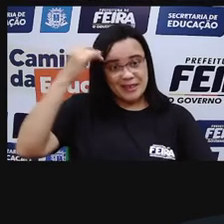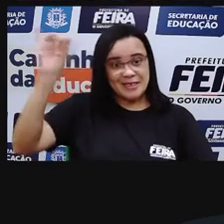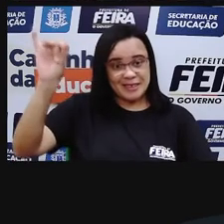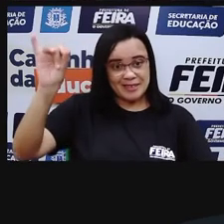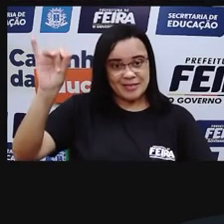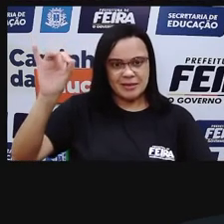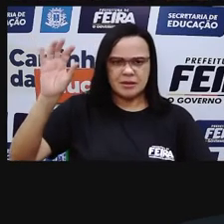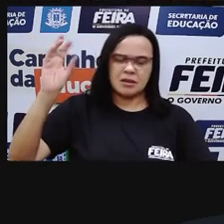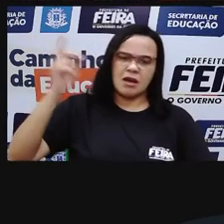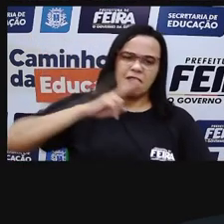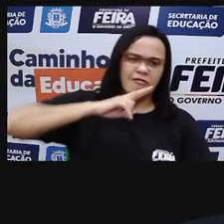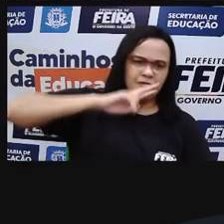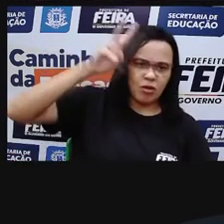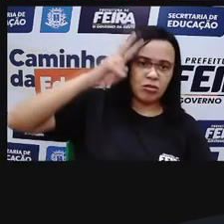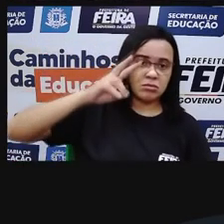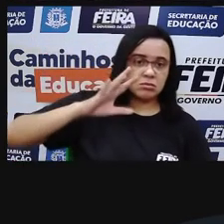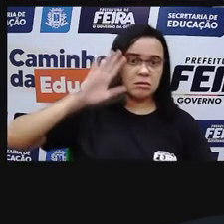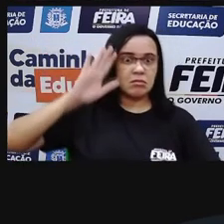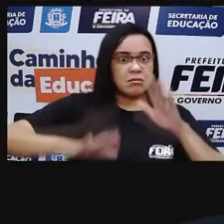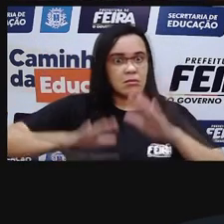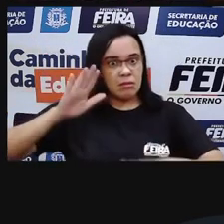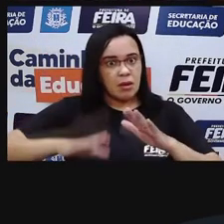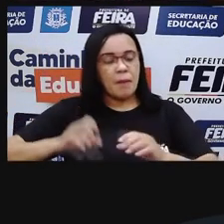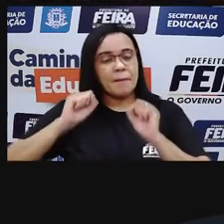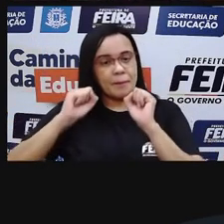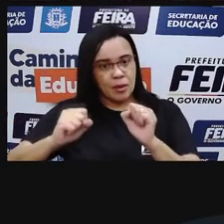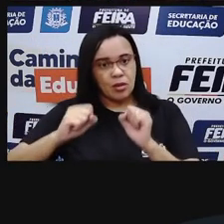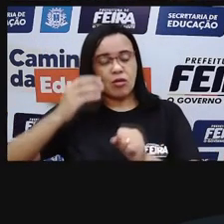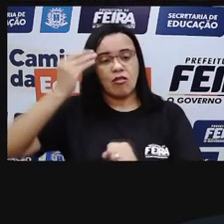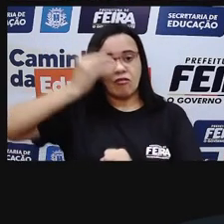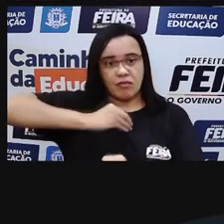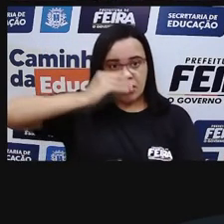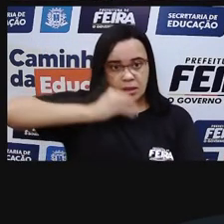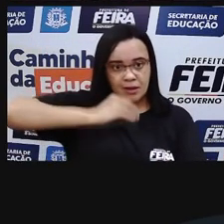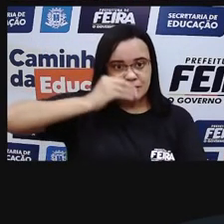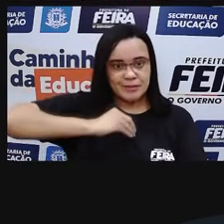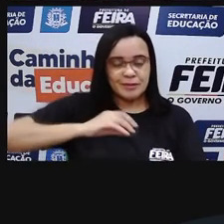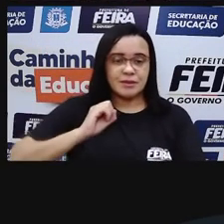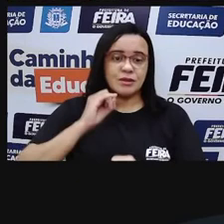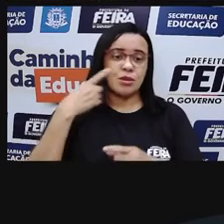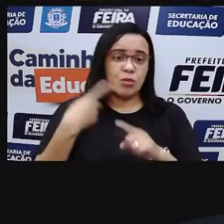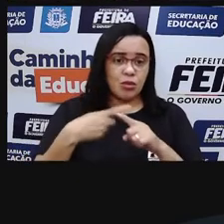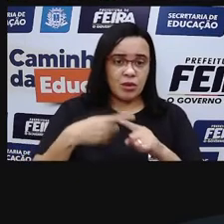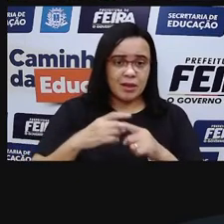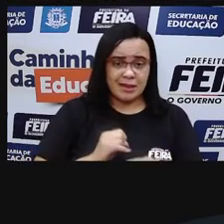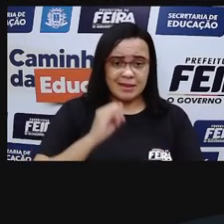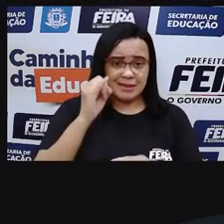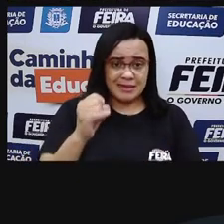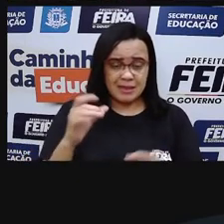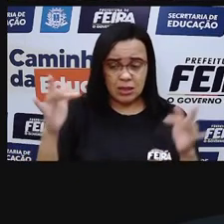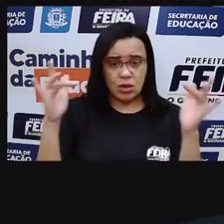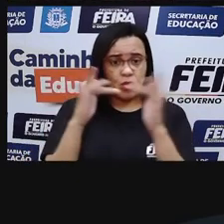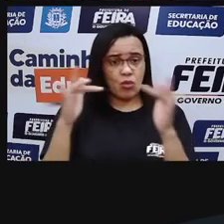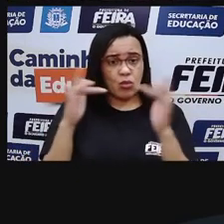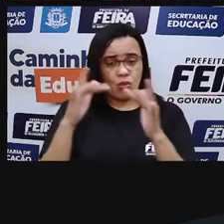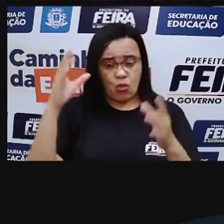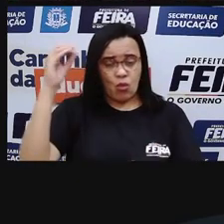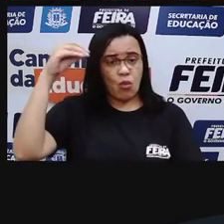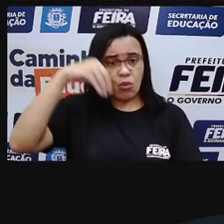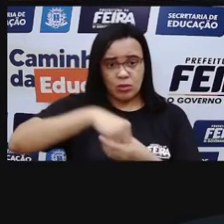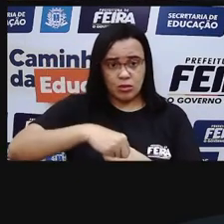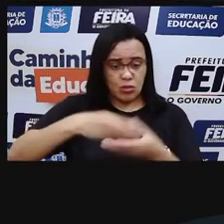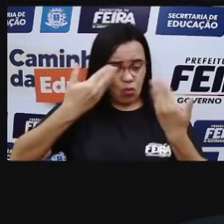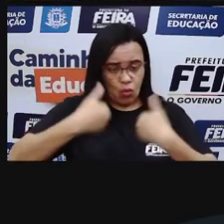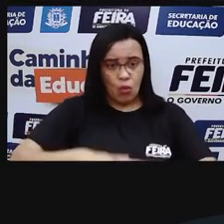E aí, quando o vírus da Covid, né, entrar em contato com o meu corpo já tem um combate, né?